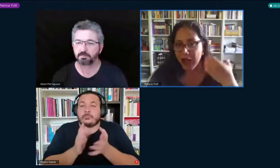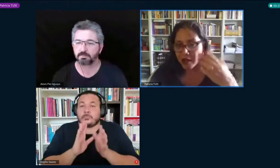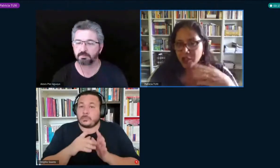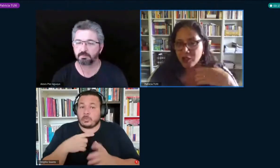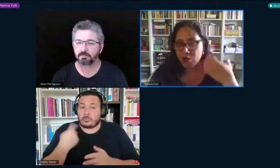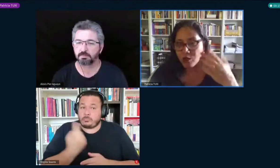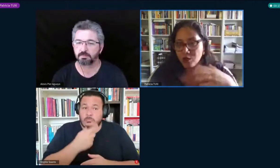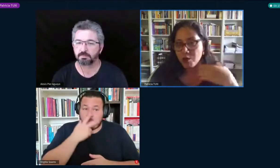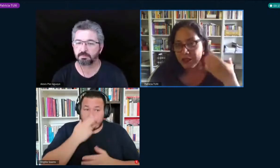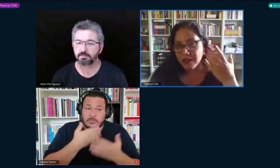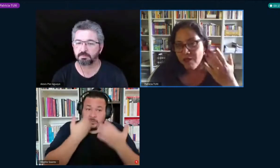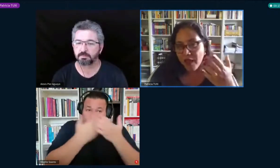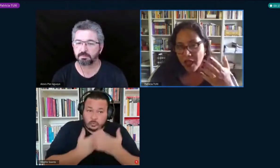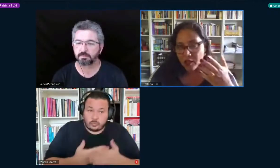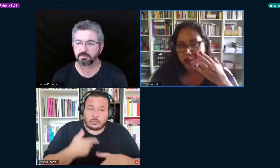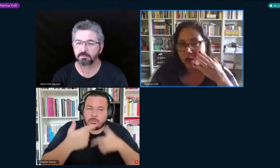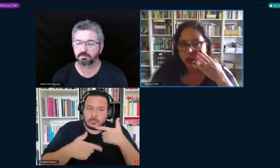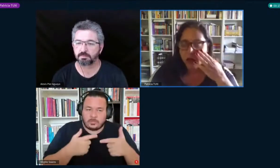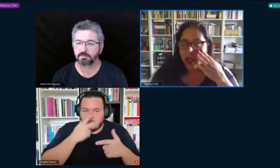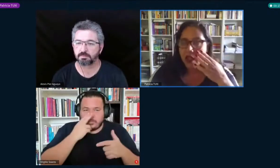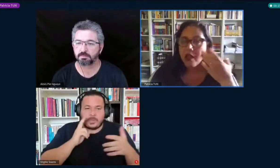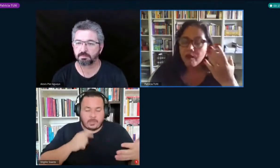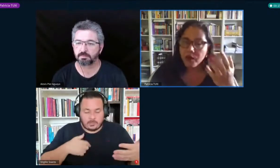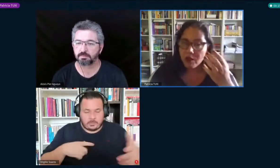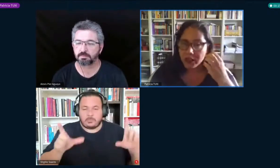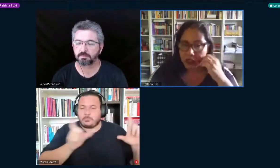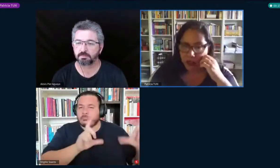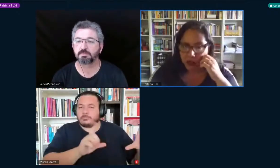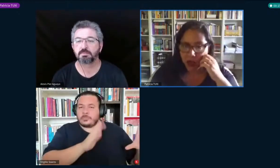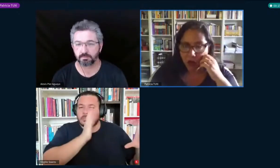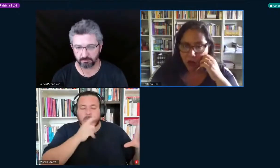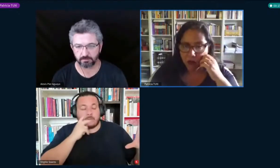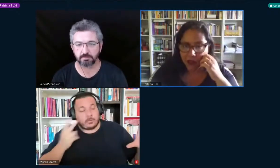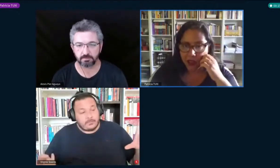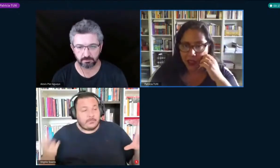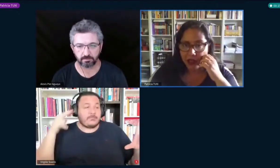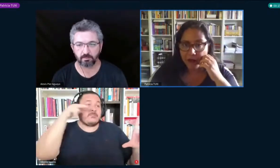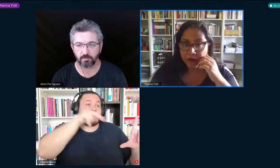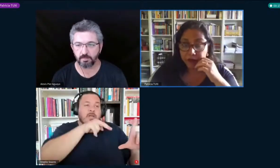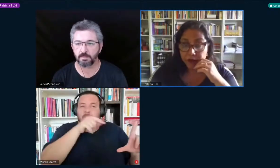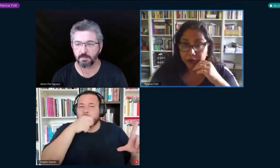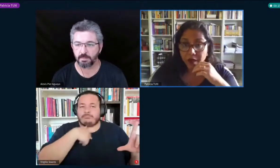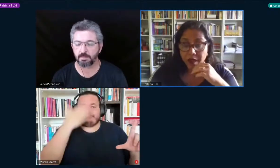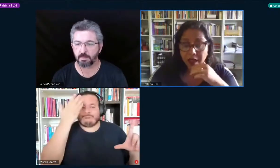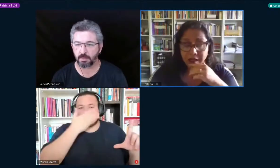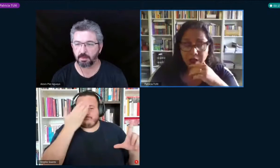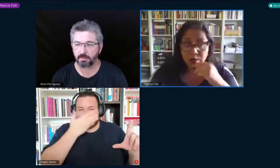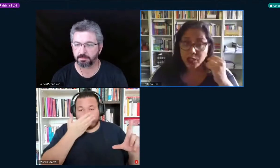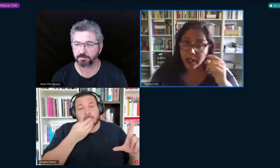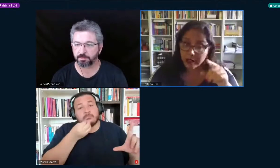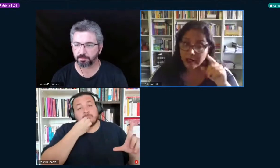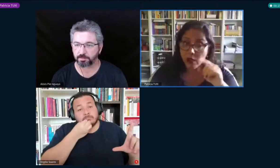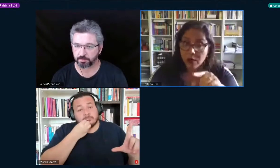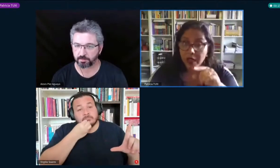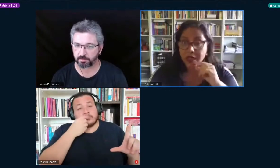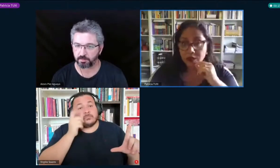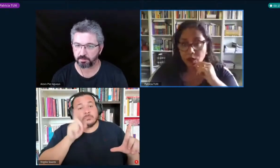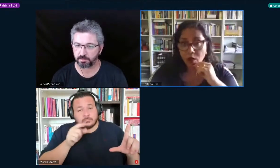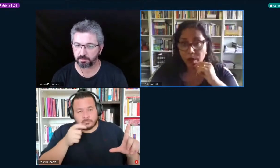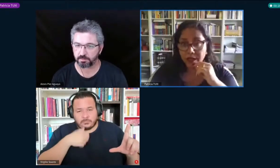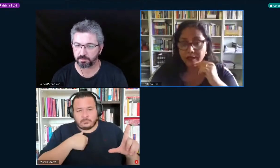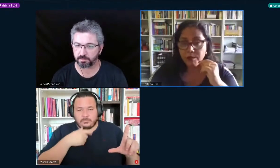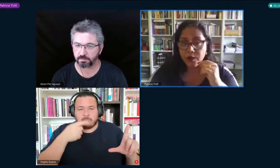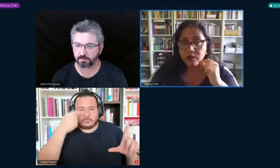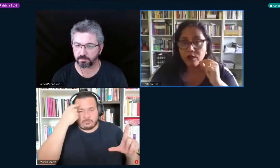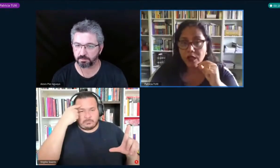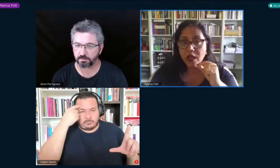nosso trabalho, a gente não costuma se ver de novo, né? Então, eu acho que isso é algo que poderia ser uma indicação na